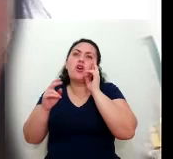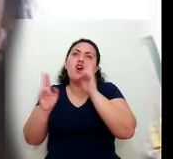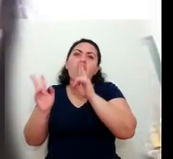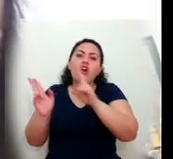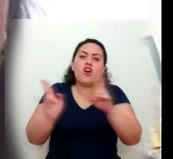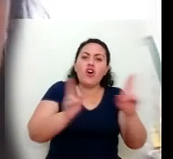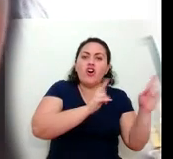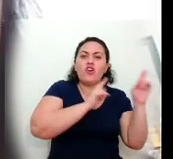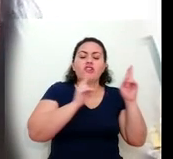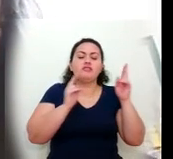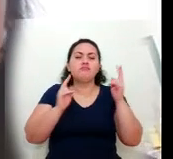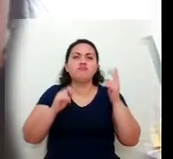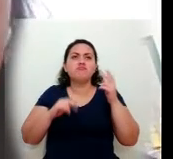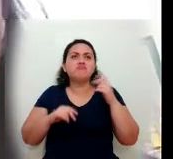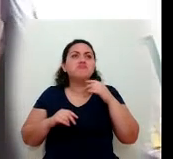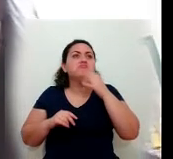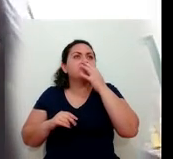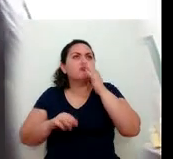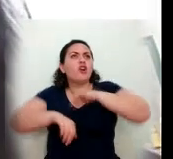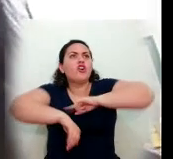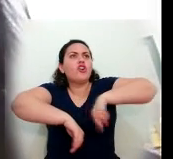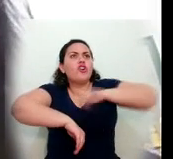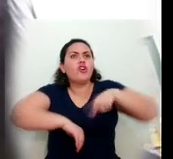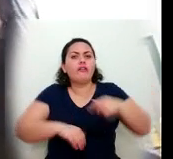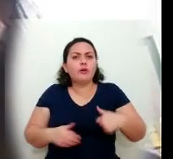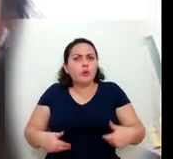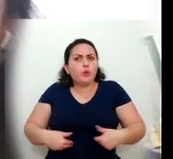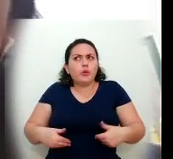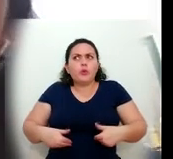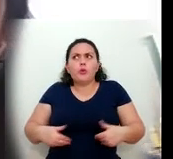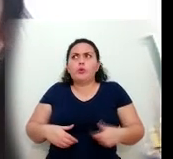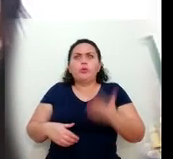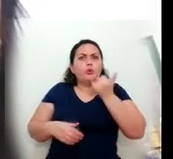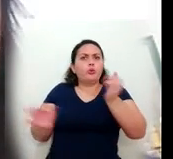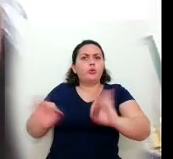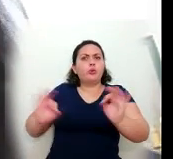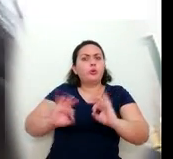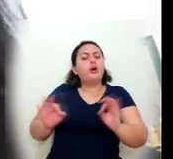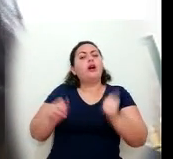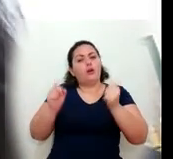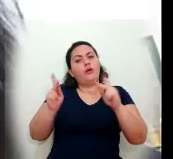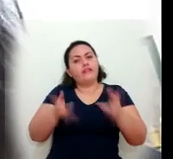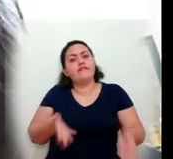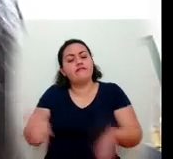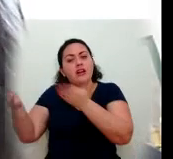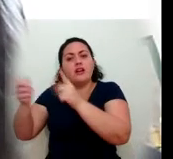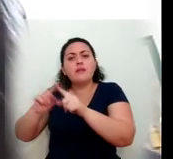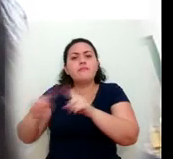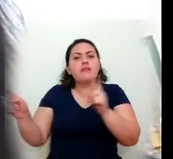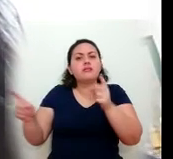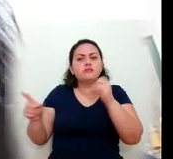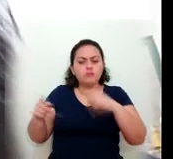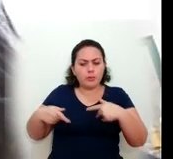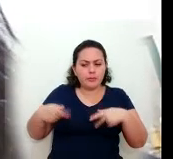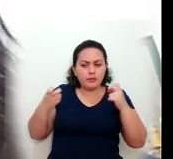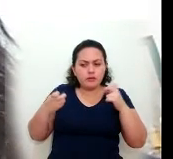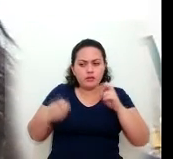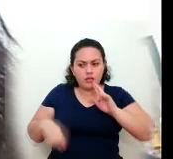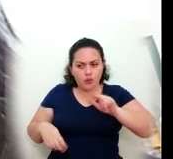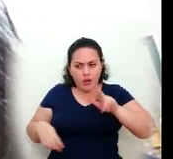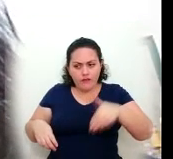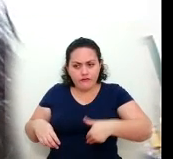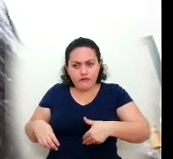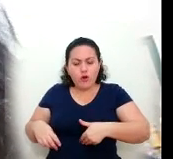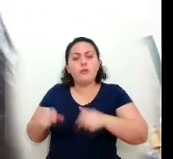horas, 8 horas sem comer, né? Então, bom, é fome, vai lá comer, né? Mas não, né? Não é. Daí a gente tem que pensar isso, assim,